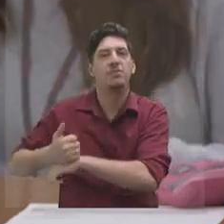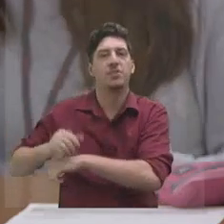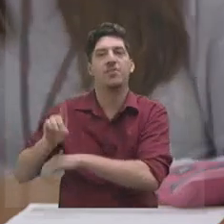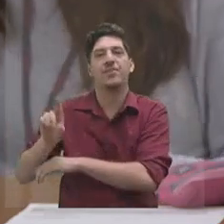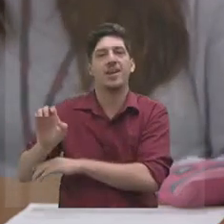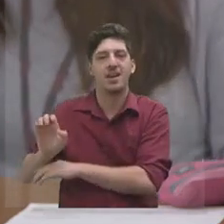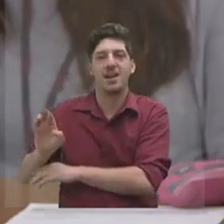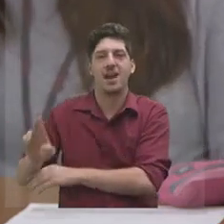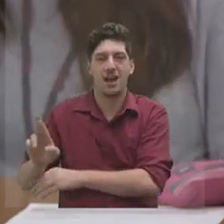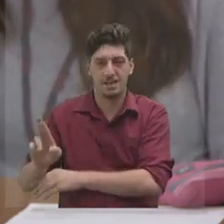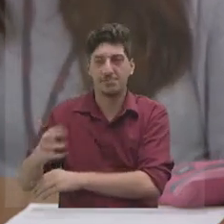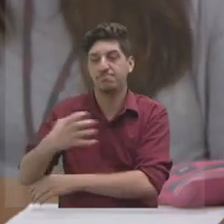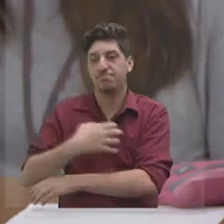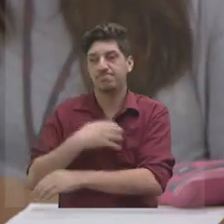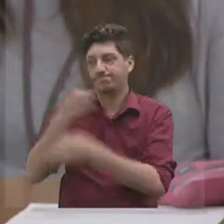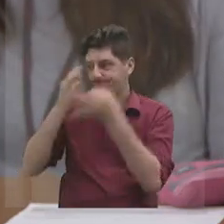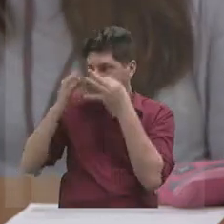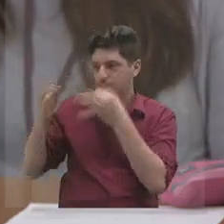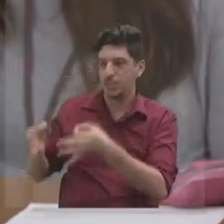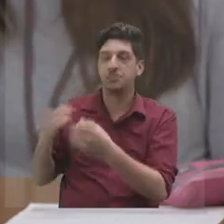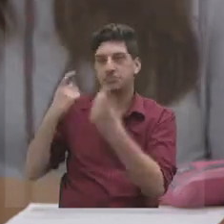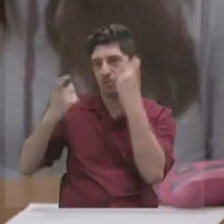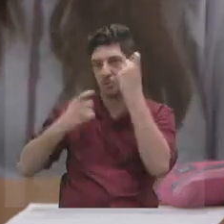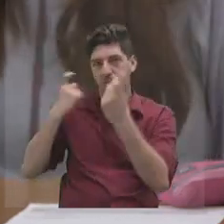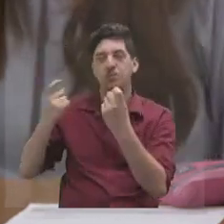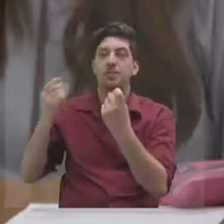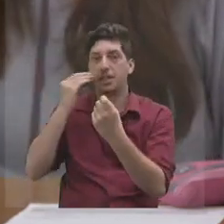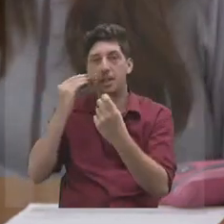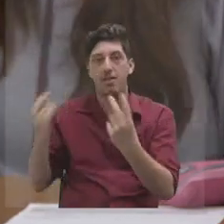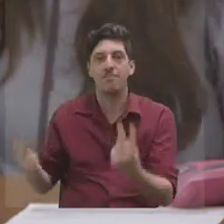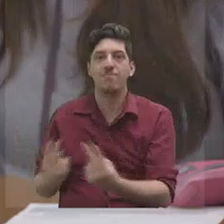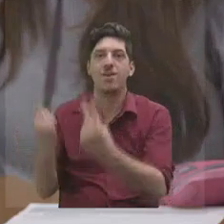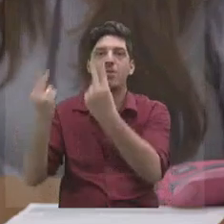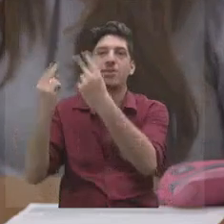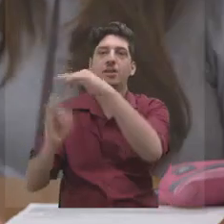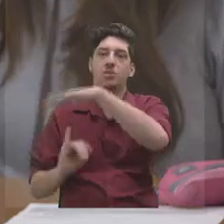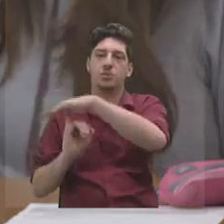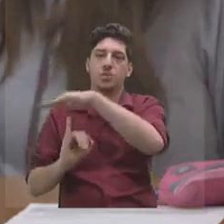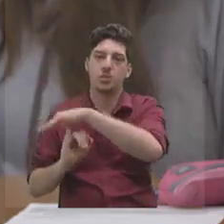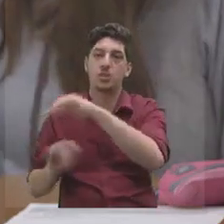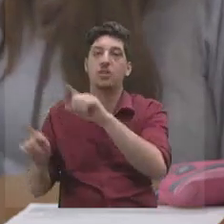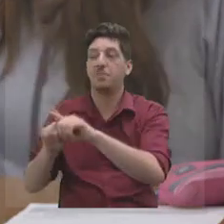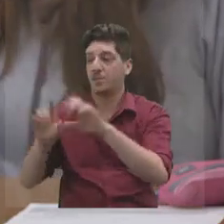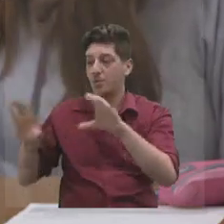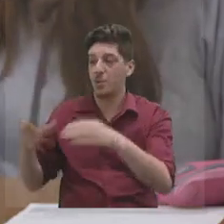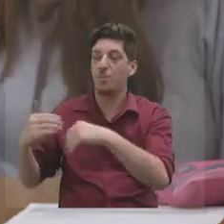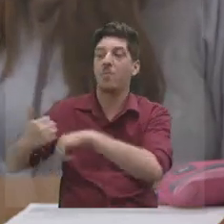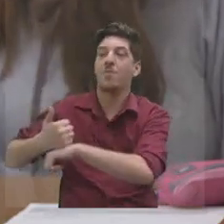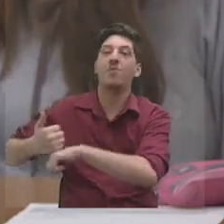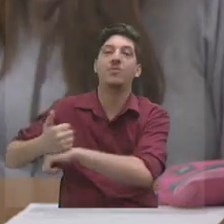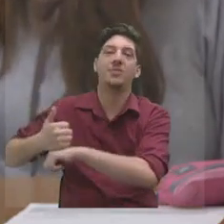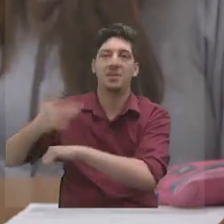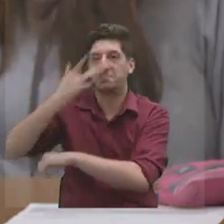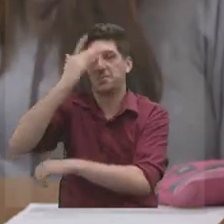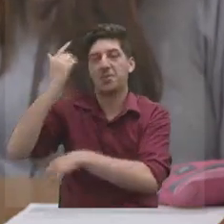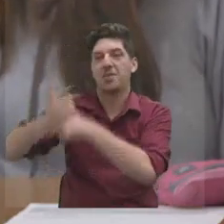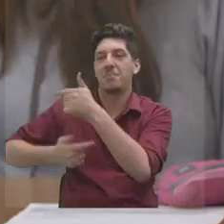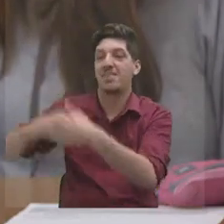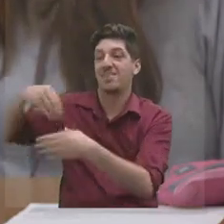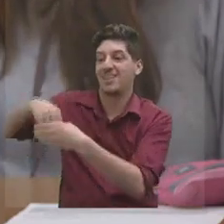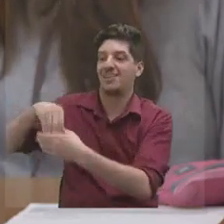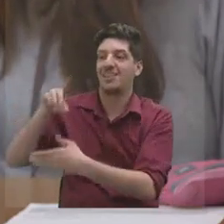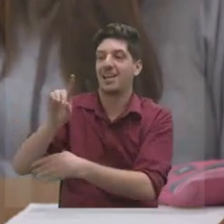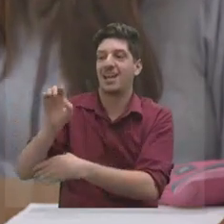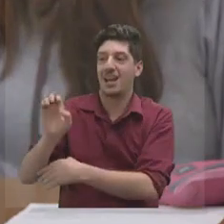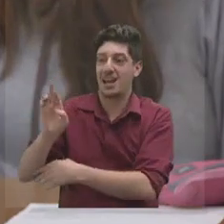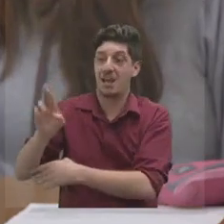muito atento né Nós temos uma preocupação muito grande de valorização né do órgão do corpo funcional Até porque eu falo com